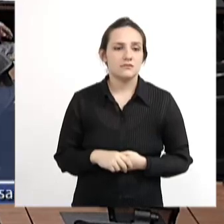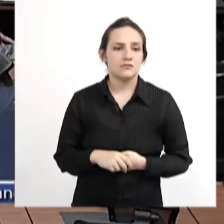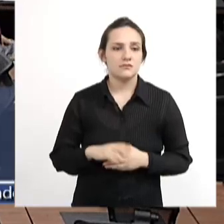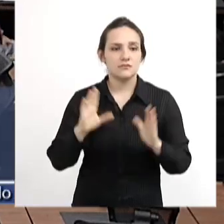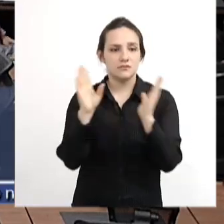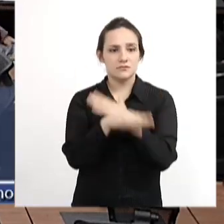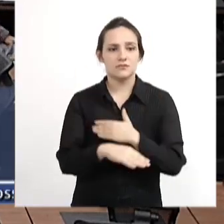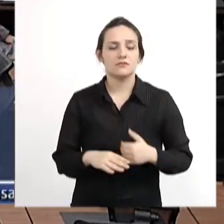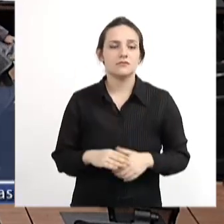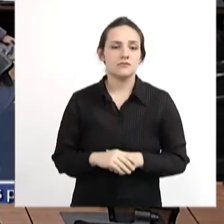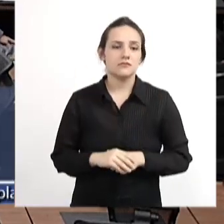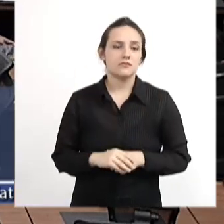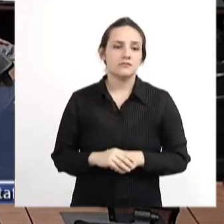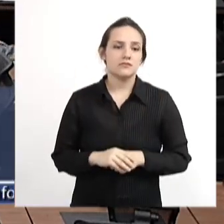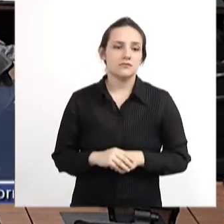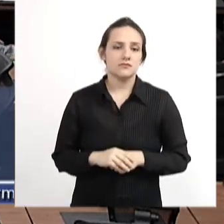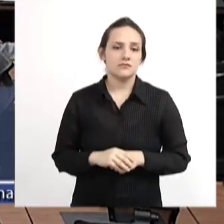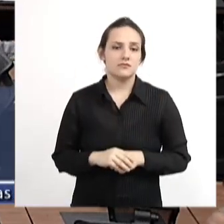Transfere.